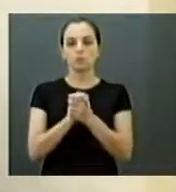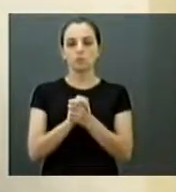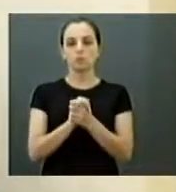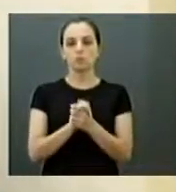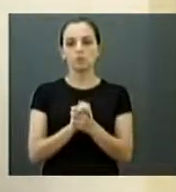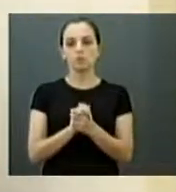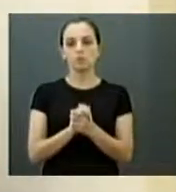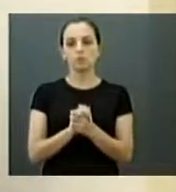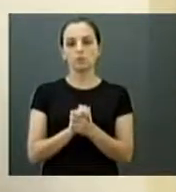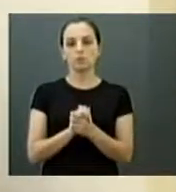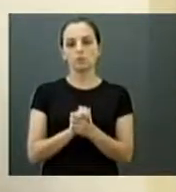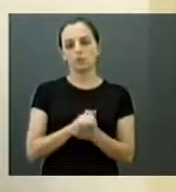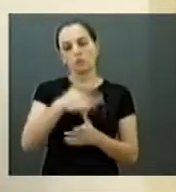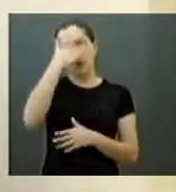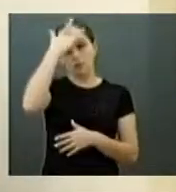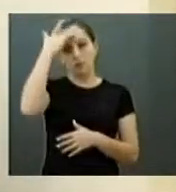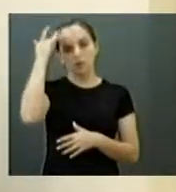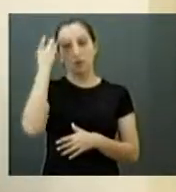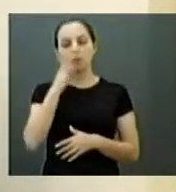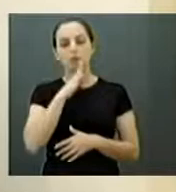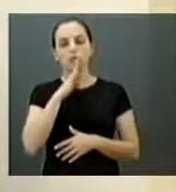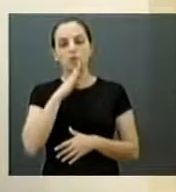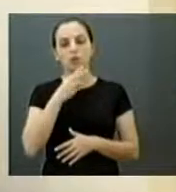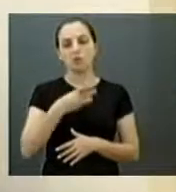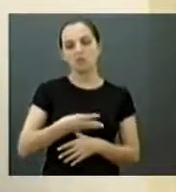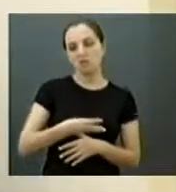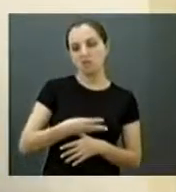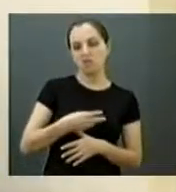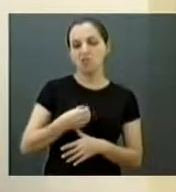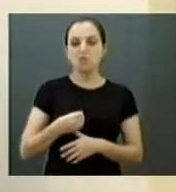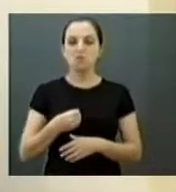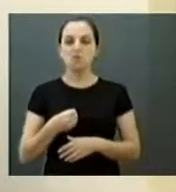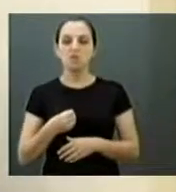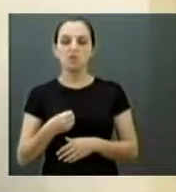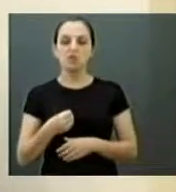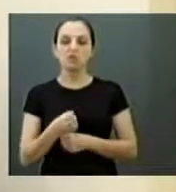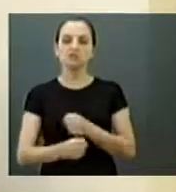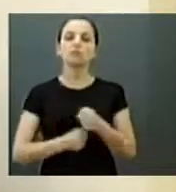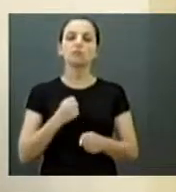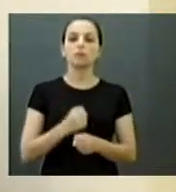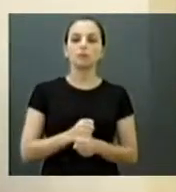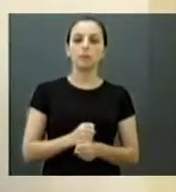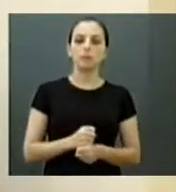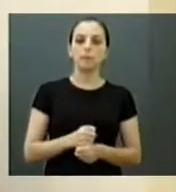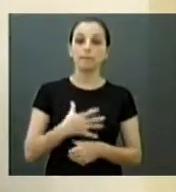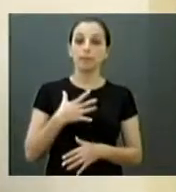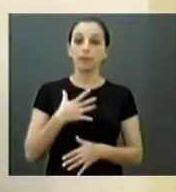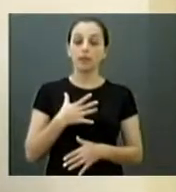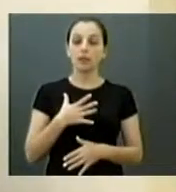parabenizar uma pessoa que eu conheço há 25, 30 anos. Tive o prazer